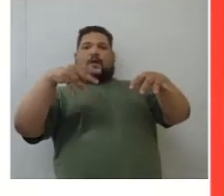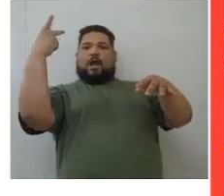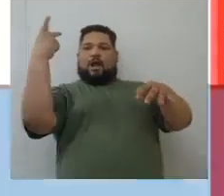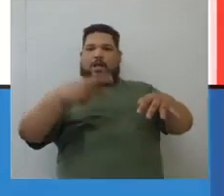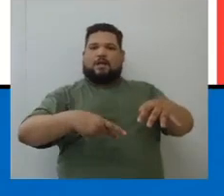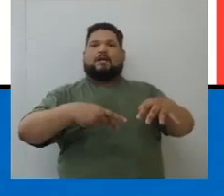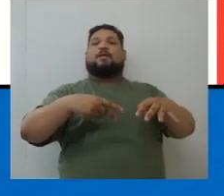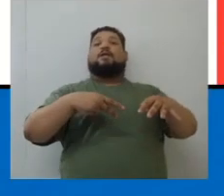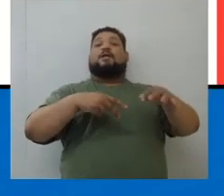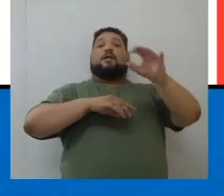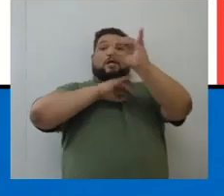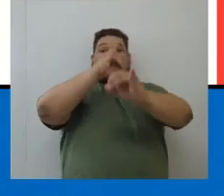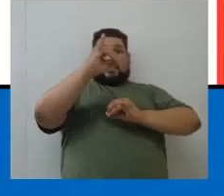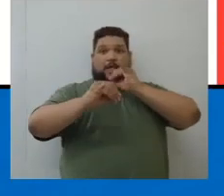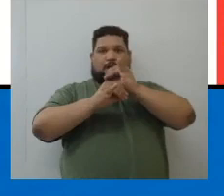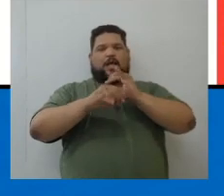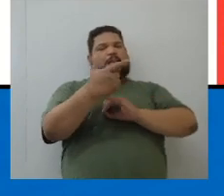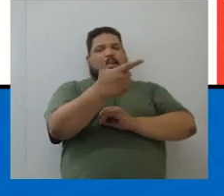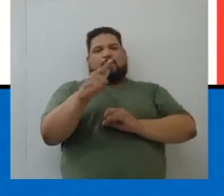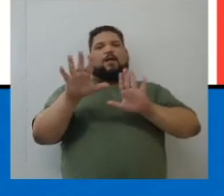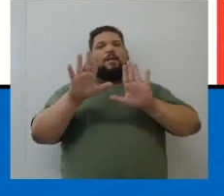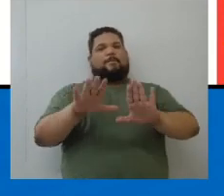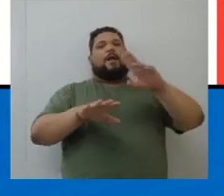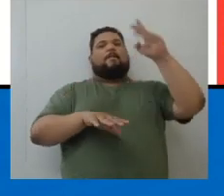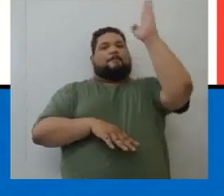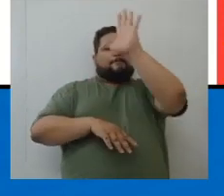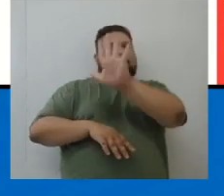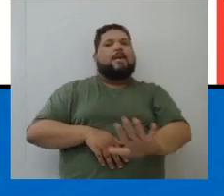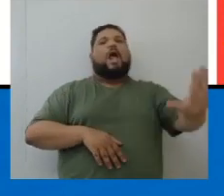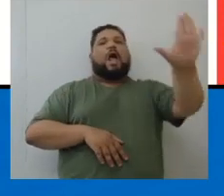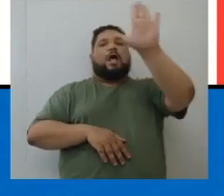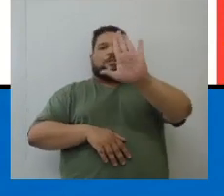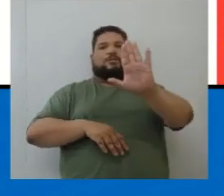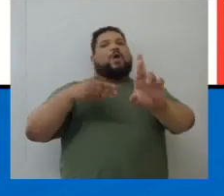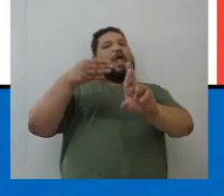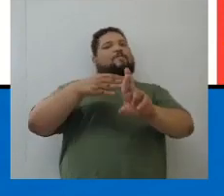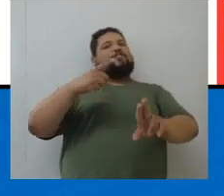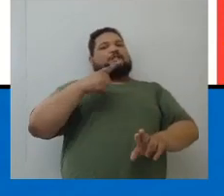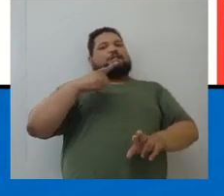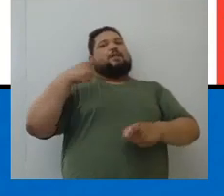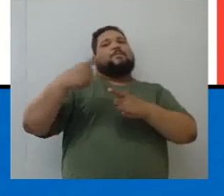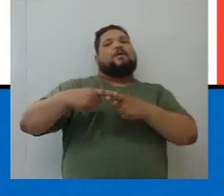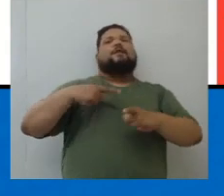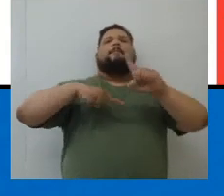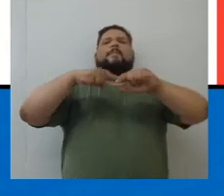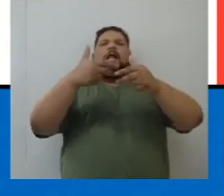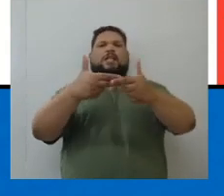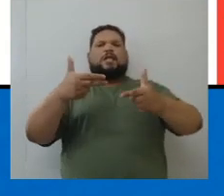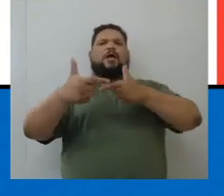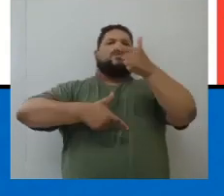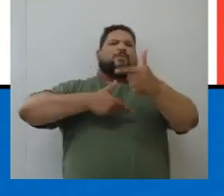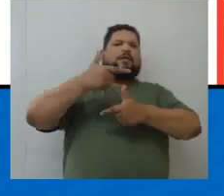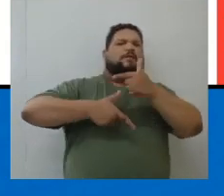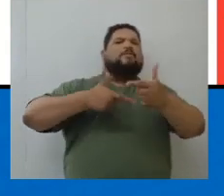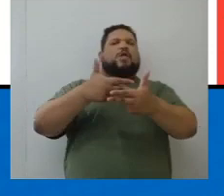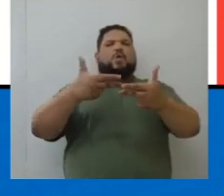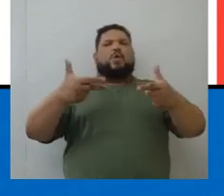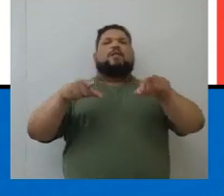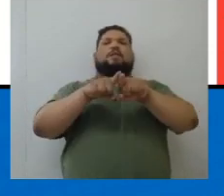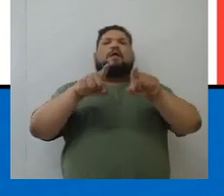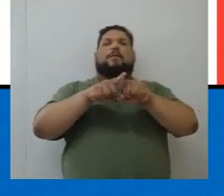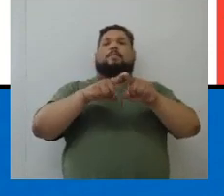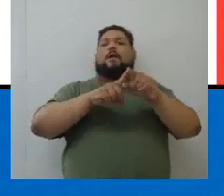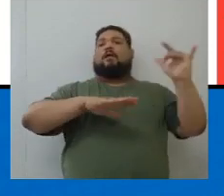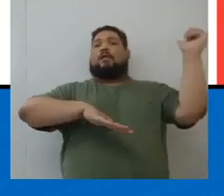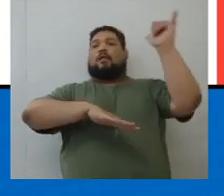metrópole nacional, tá? Por quê? Porque ela tem uma grande concentração de produtos, de bens, de serviços, de deslocamento,